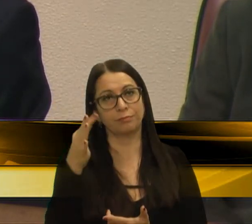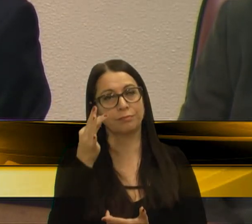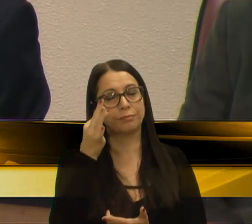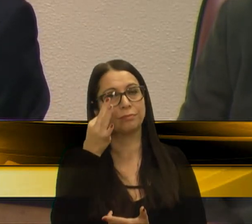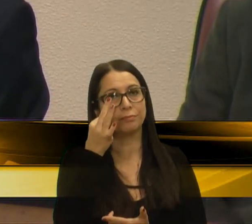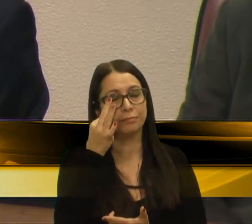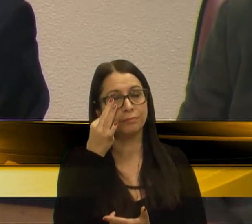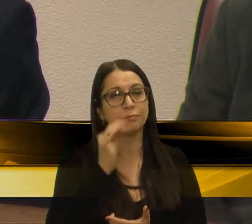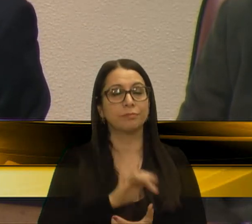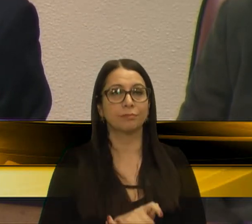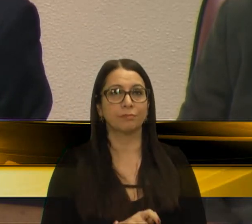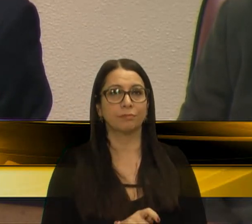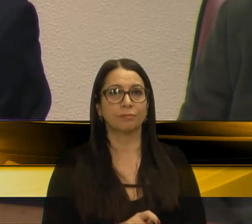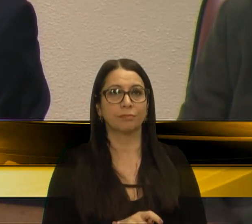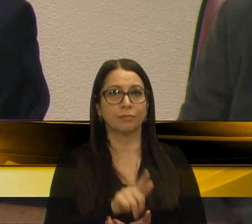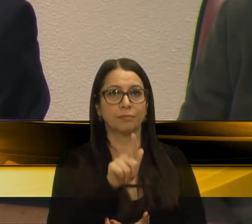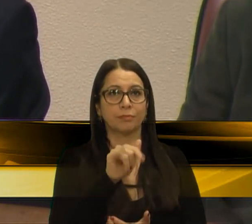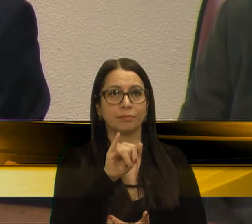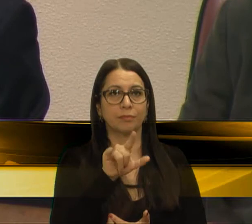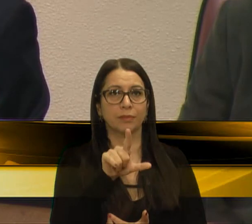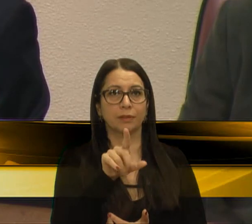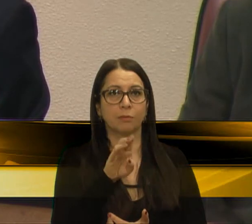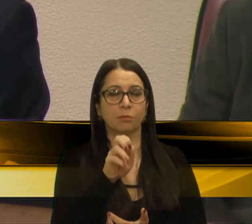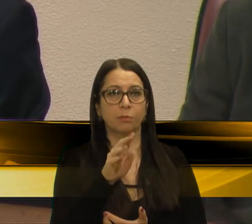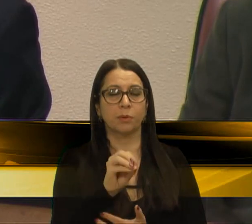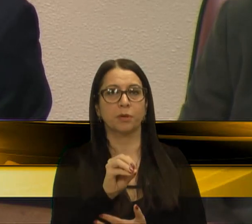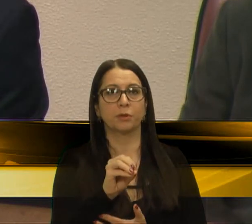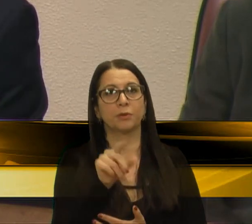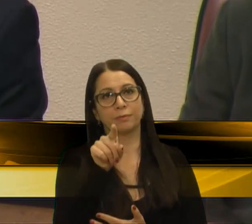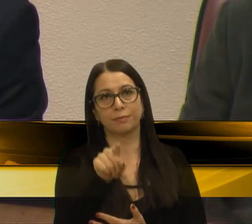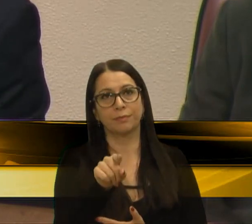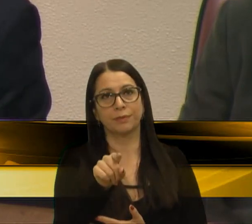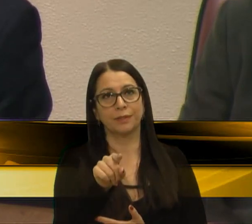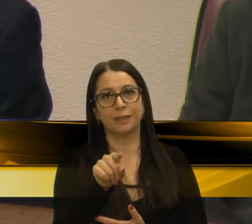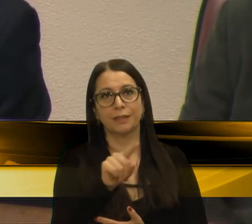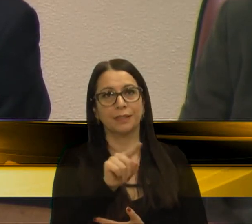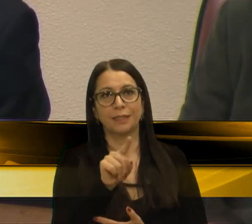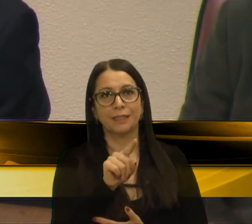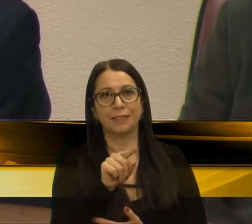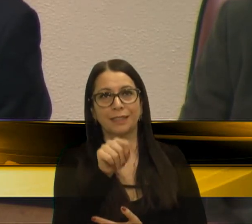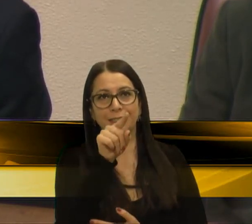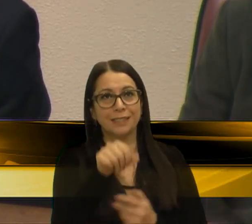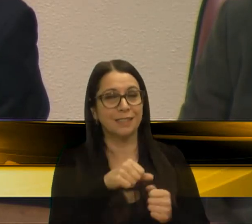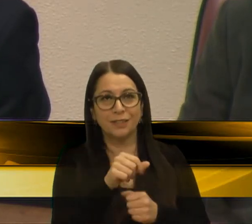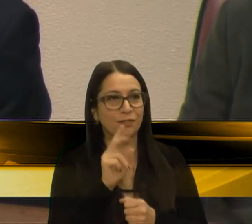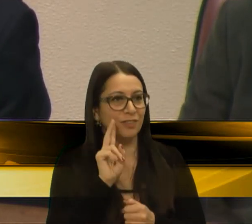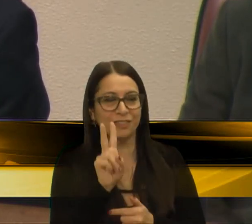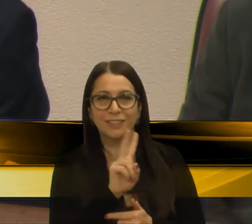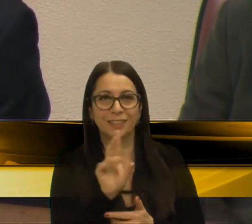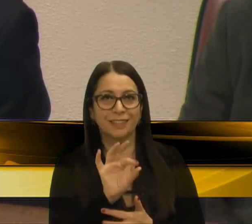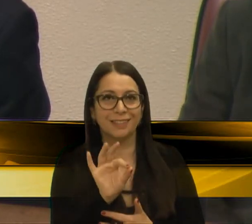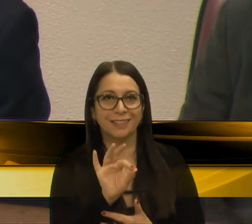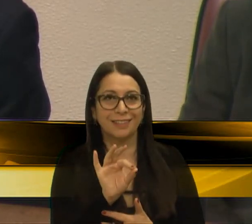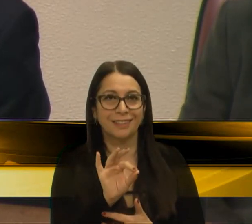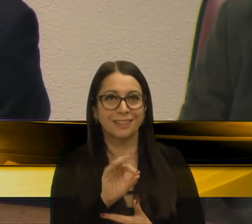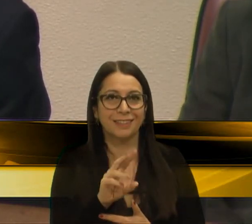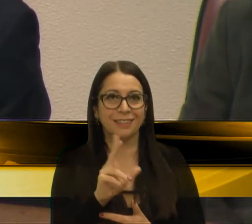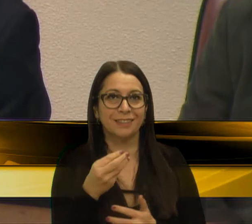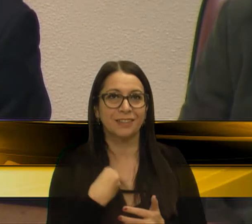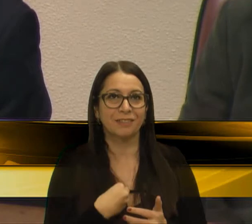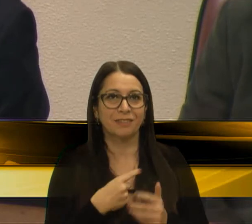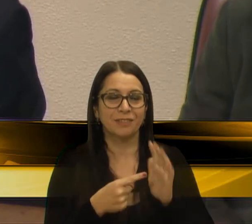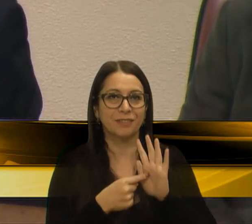presença. E o Gilberto Sabedotti, meu velho amigo, que esse século não tinha visto ainda, pelas contingências que a vida nos